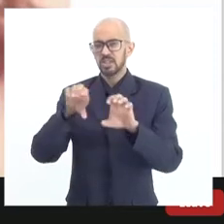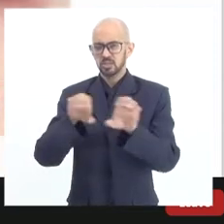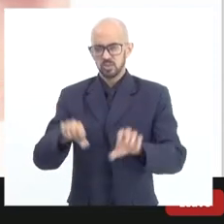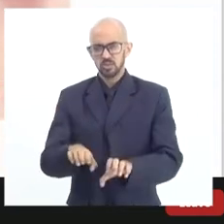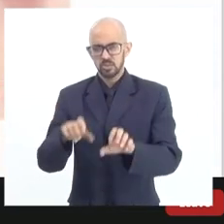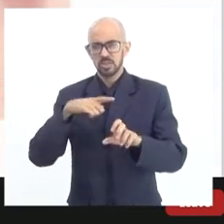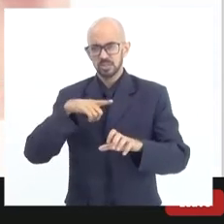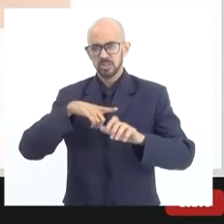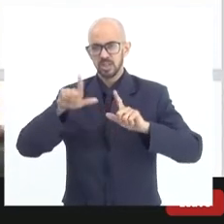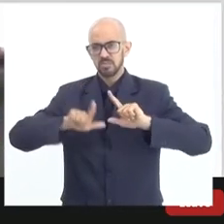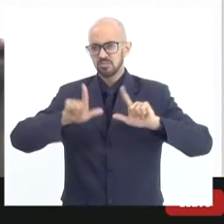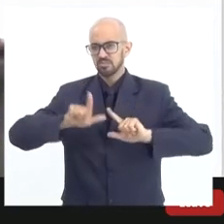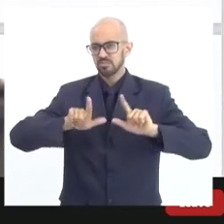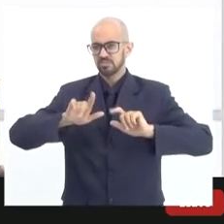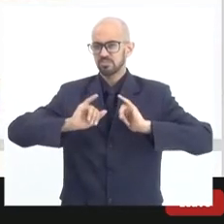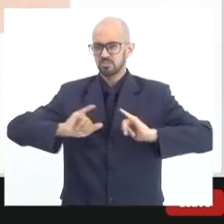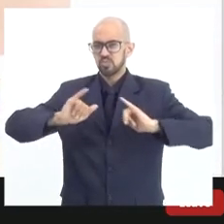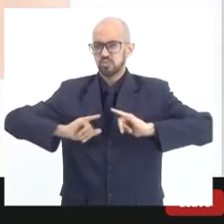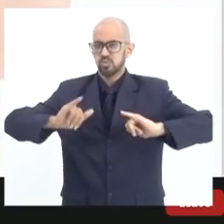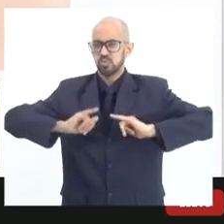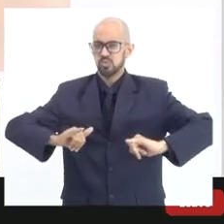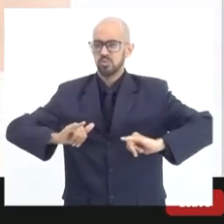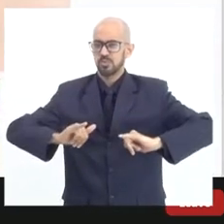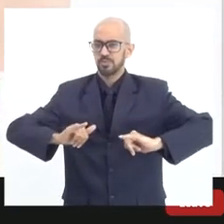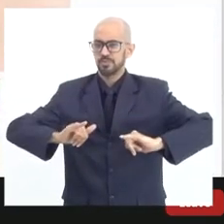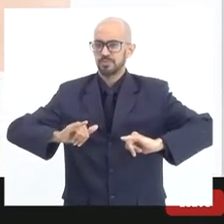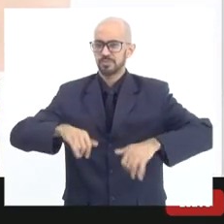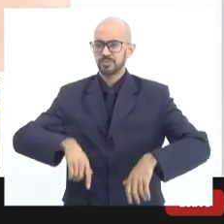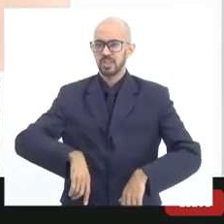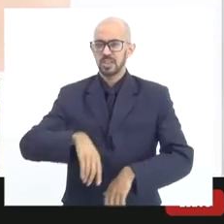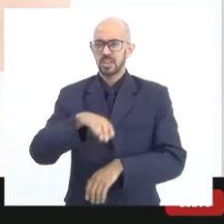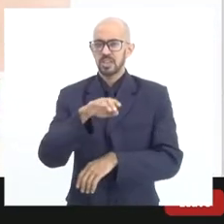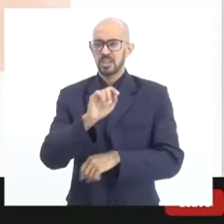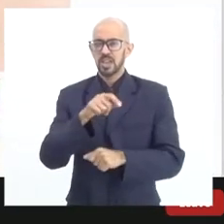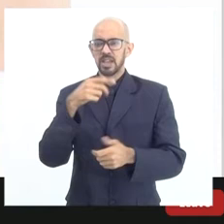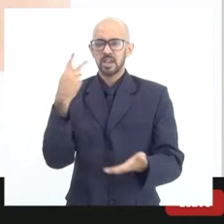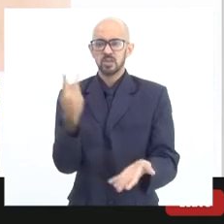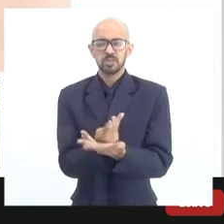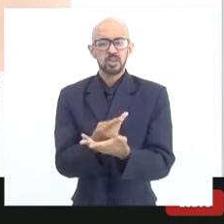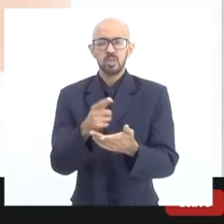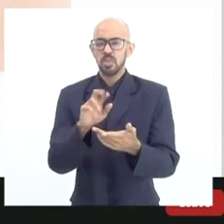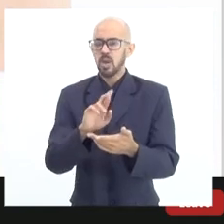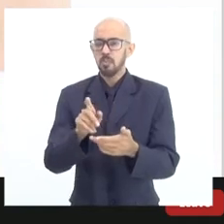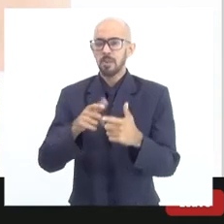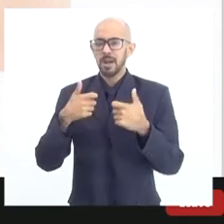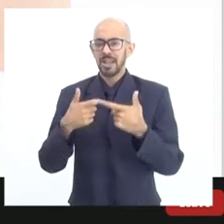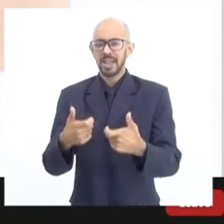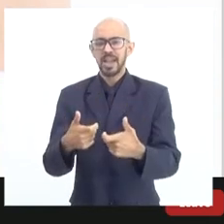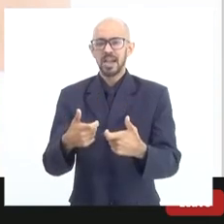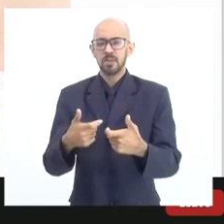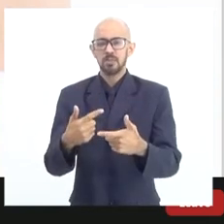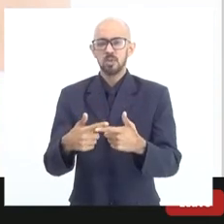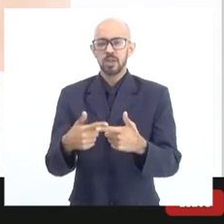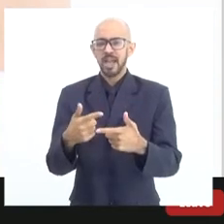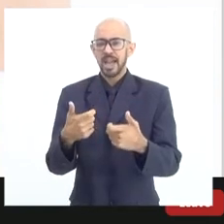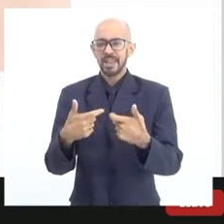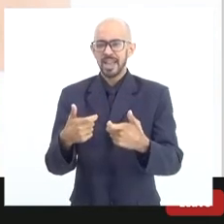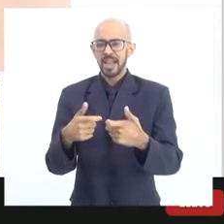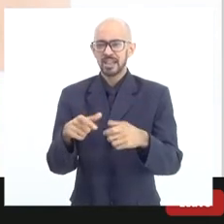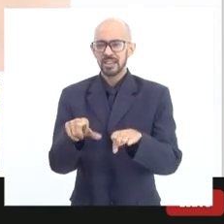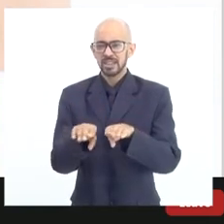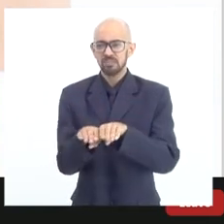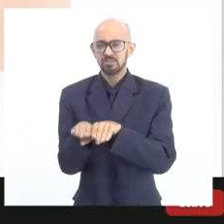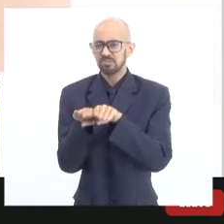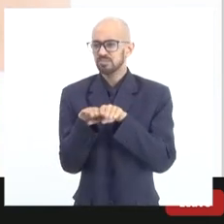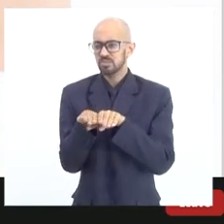para fazer esses ataques. E aí, Babalá Ivani, está certo, não é uma guerra, porque uma guerra ela prevê uma equivalência de